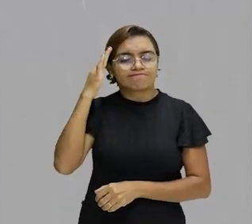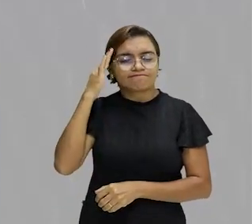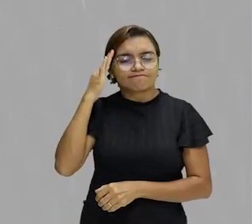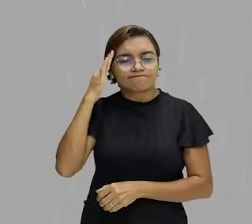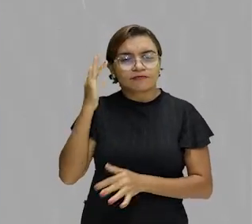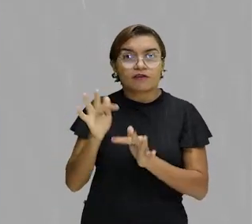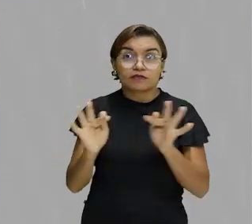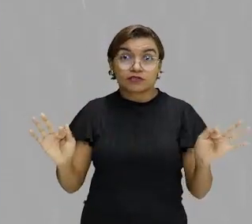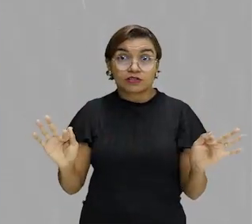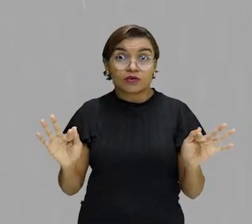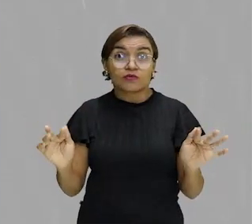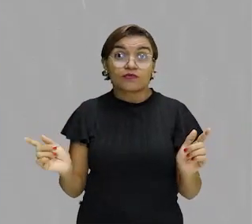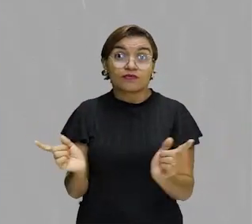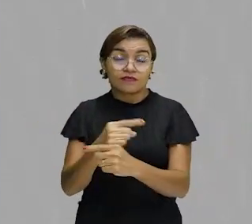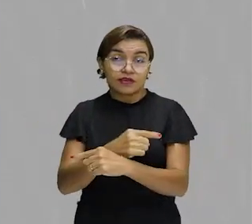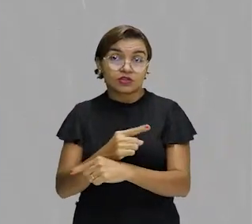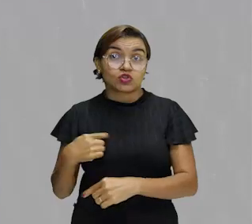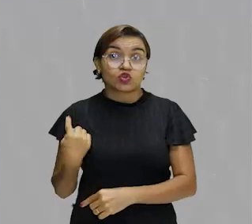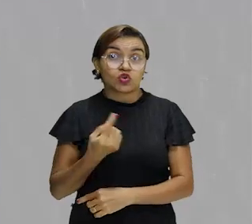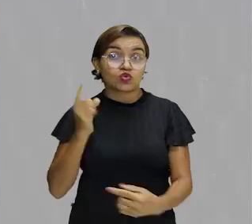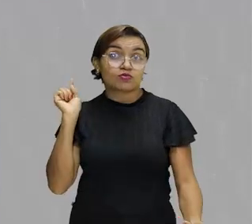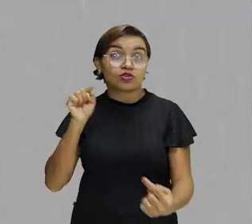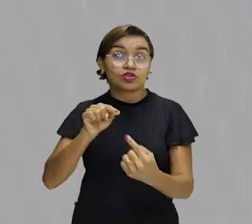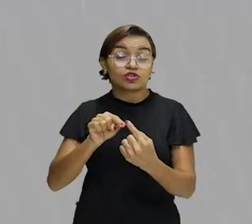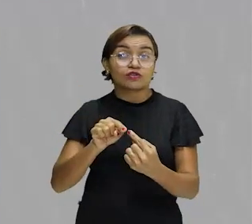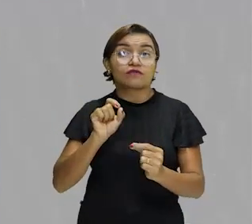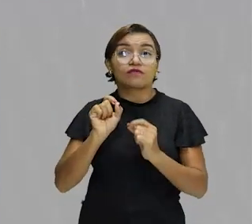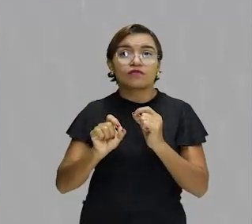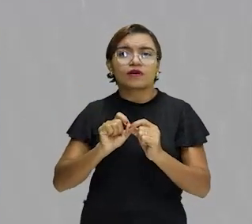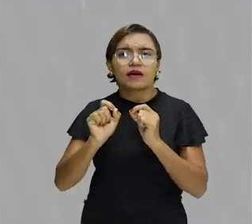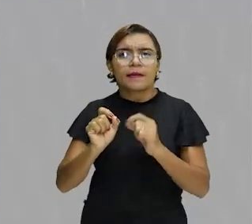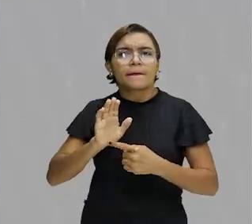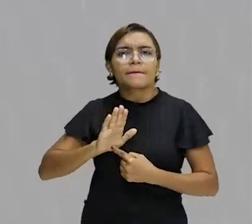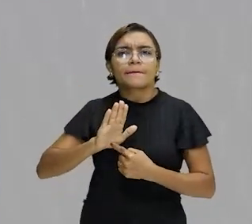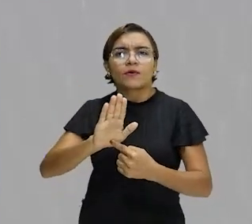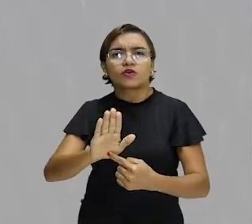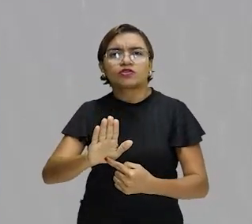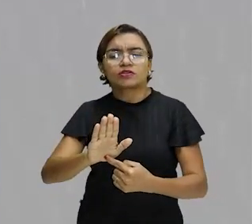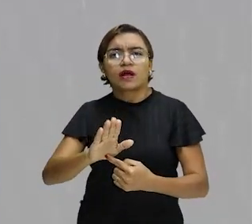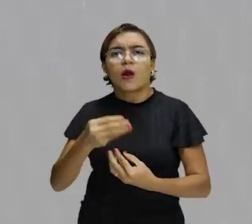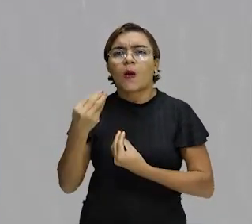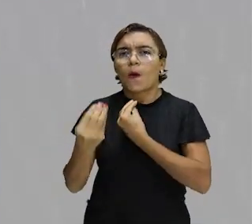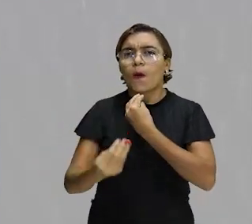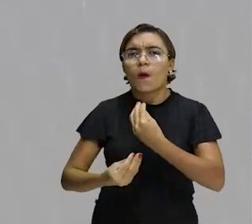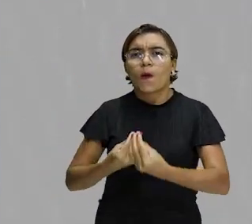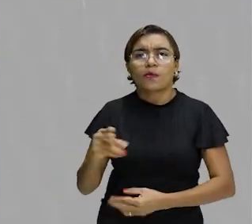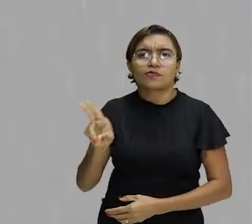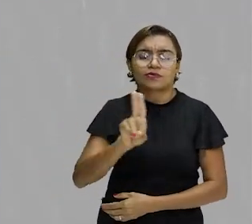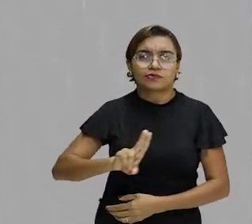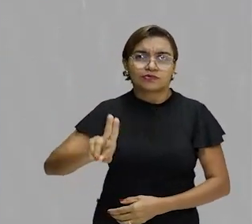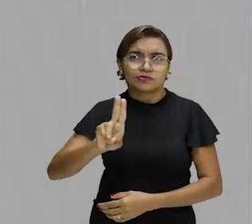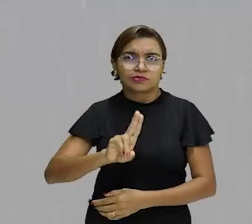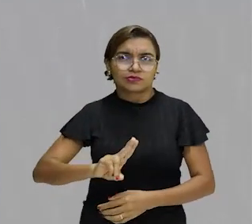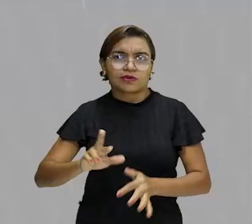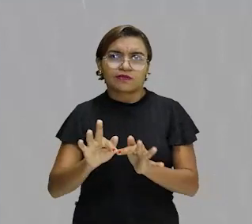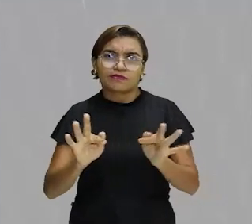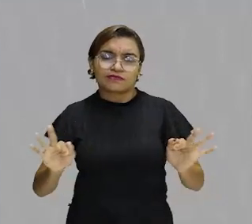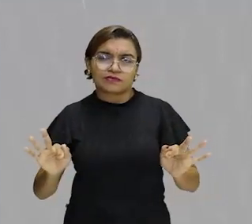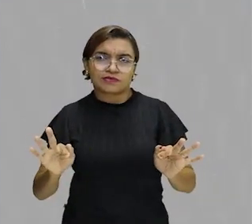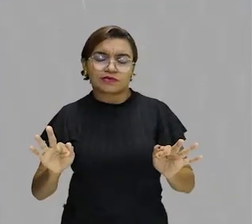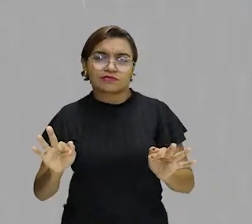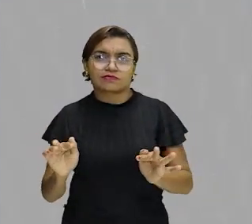não vai ficar confuso. Bem aqui, ó, g de y é igual a x, que é a setinha de volta, certo? E eu também posso, ao invés